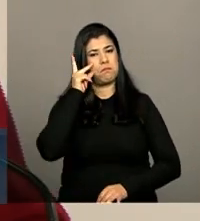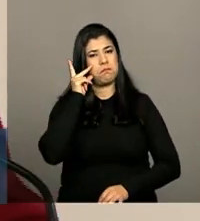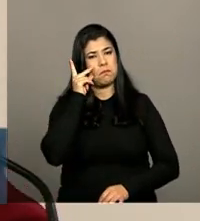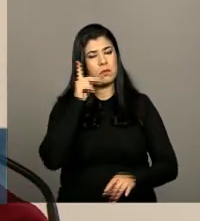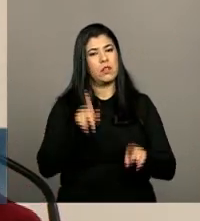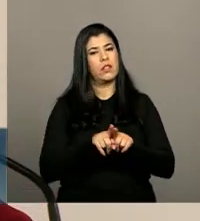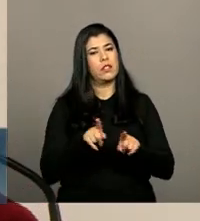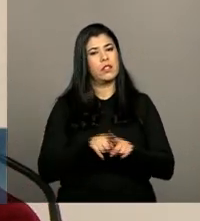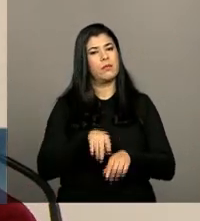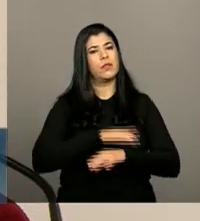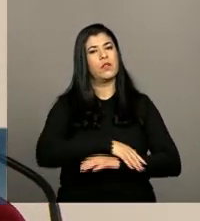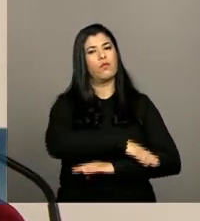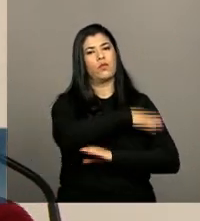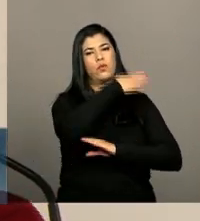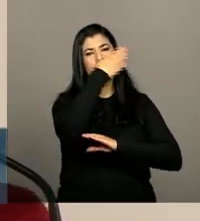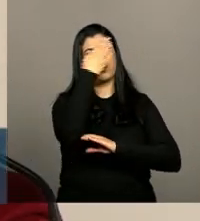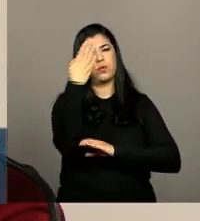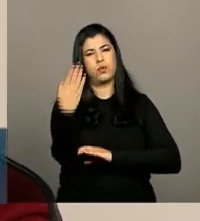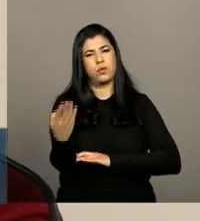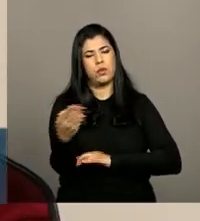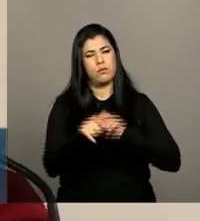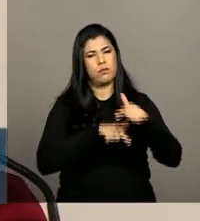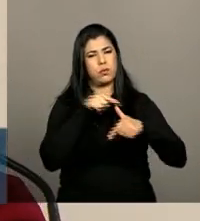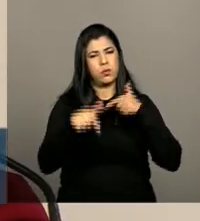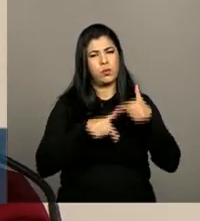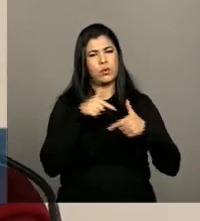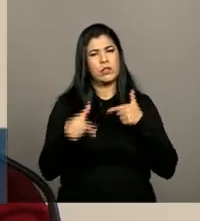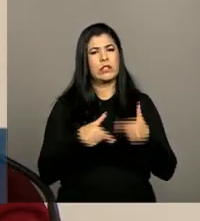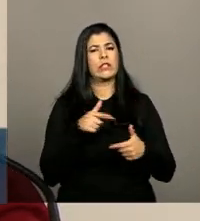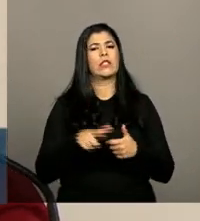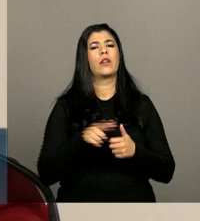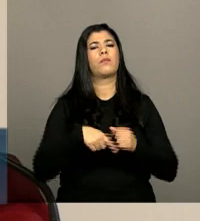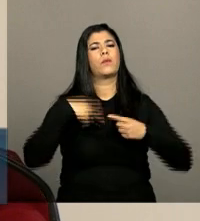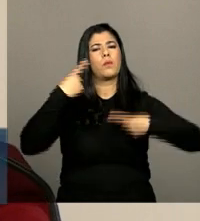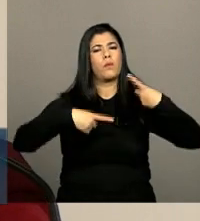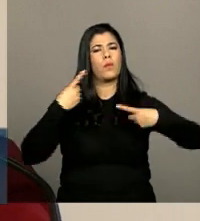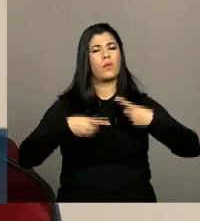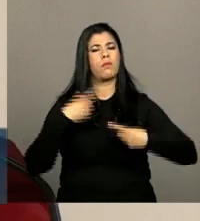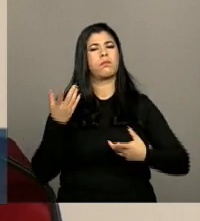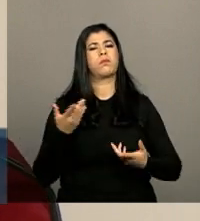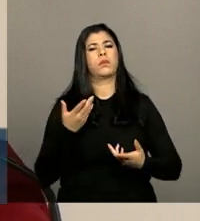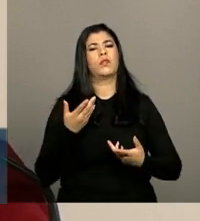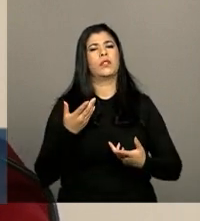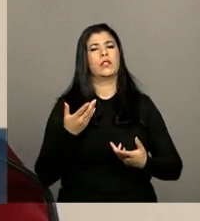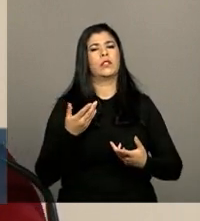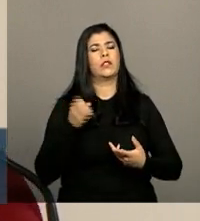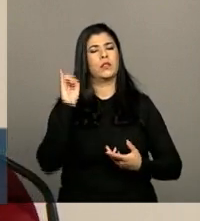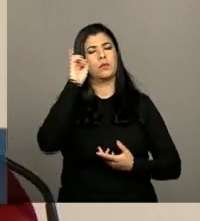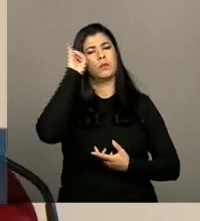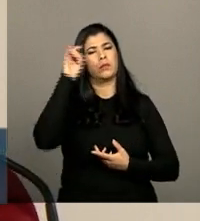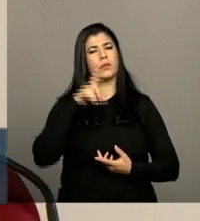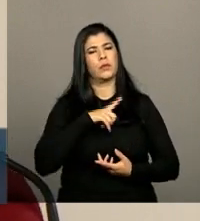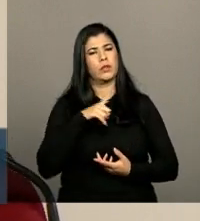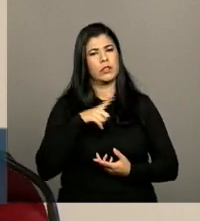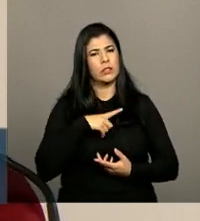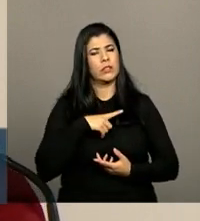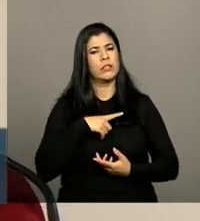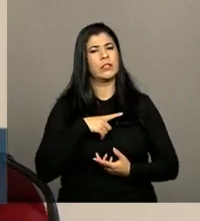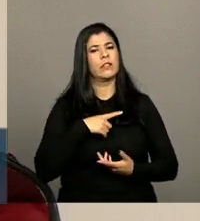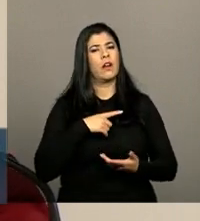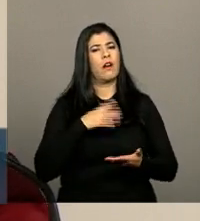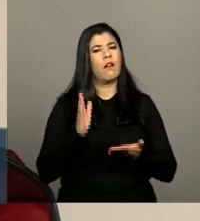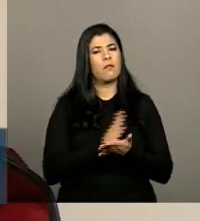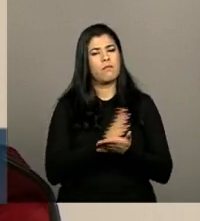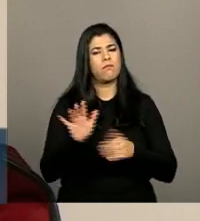diurnamente a política pública diuturnamente as medidas que são necessárias para se